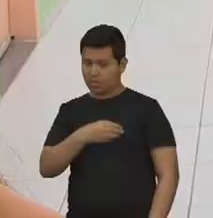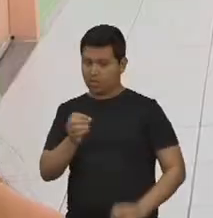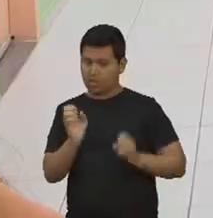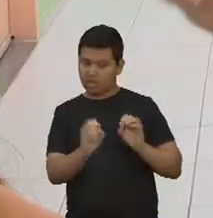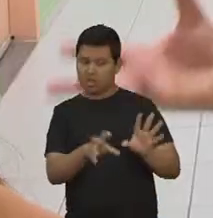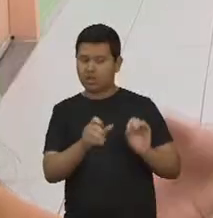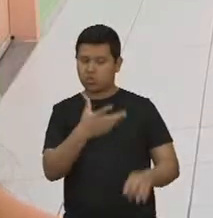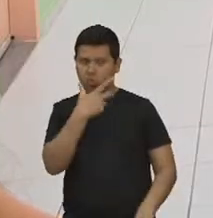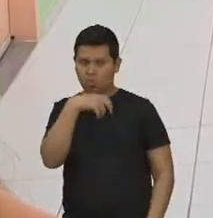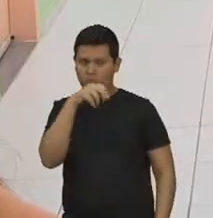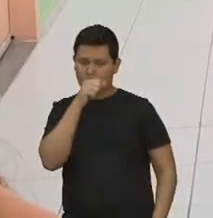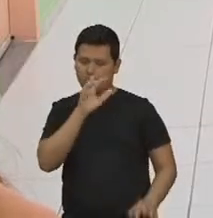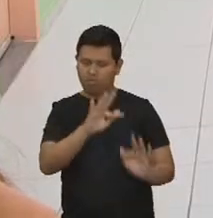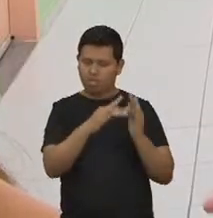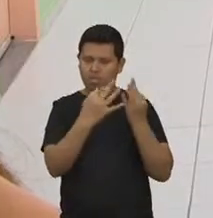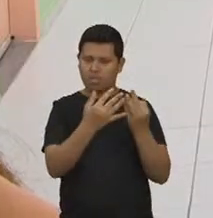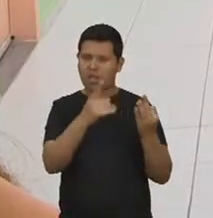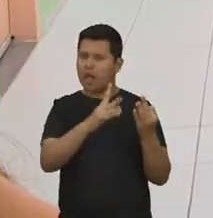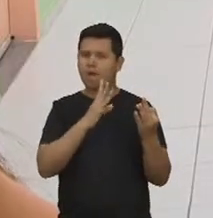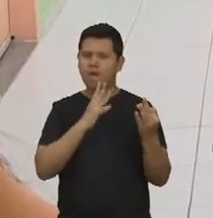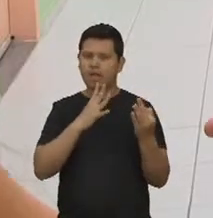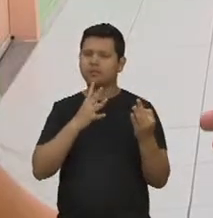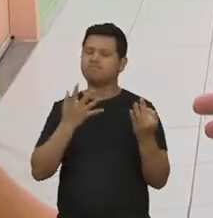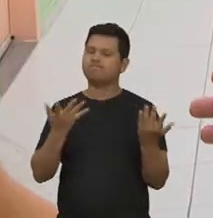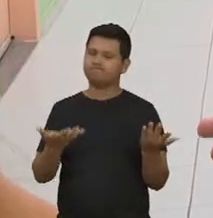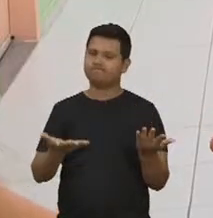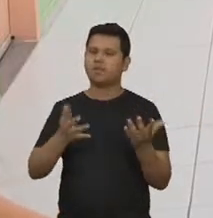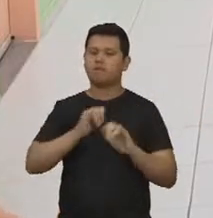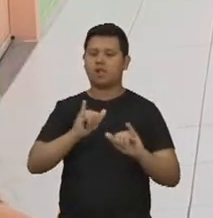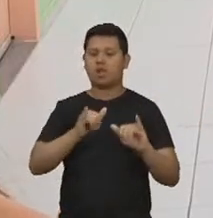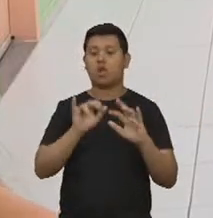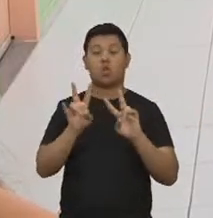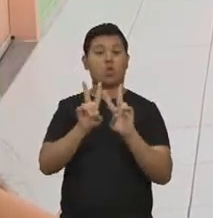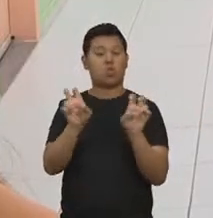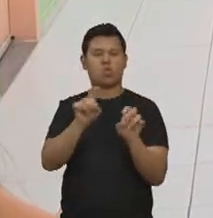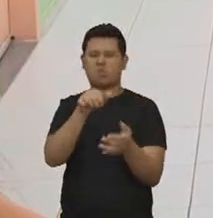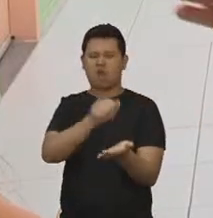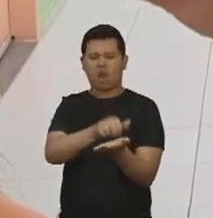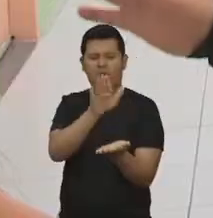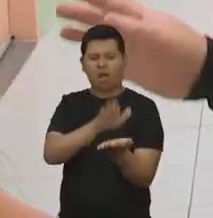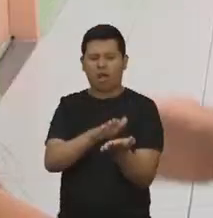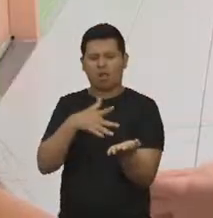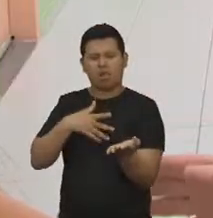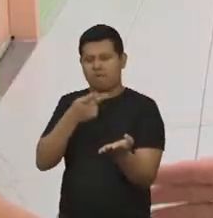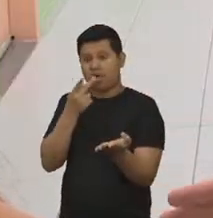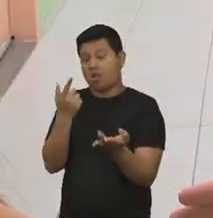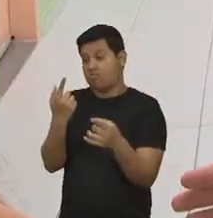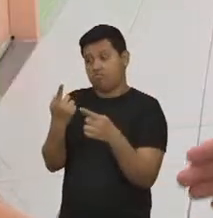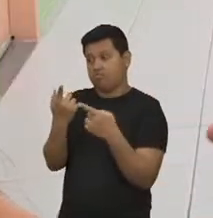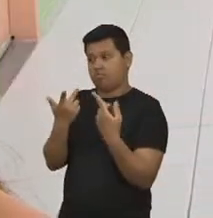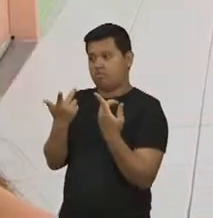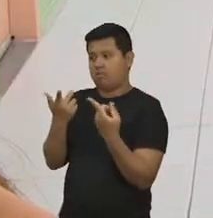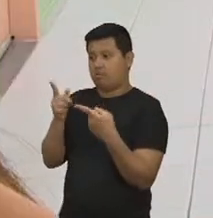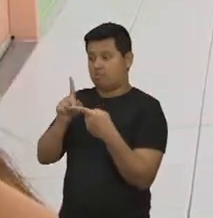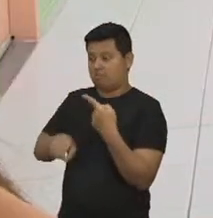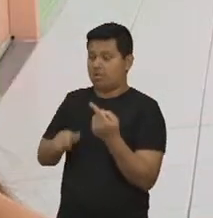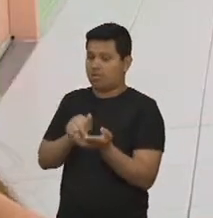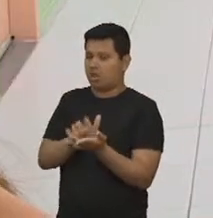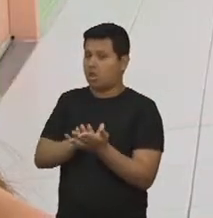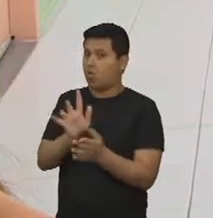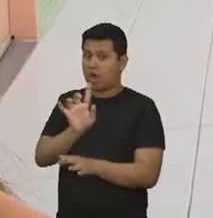para eles levarem para os seus familiares, seus conhecidos e falar que não é uma questão de multa. Eu faço isso para não ser multado, não. É uma questão